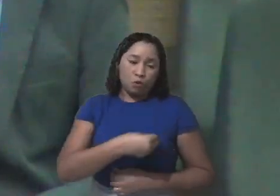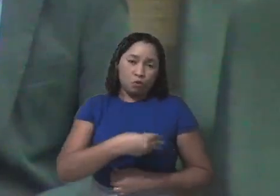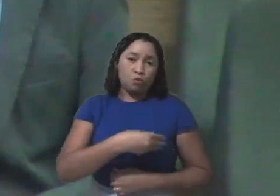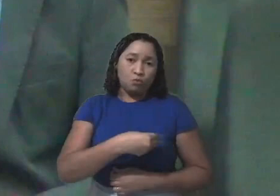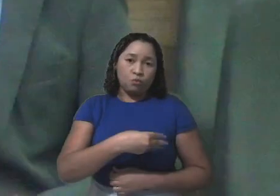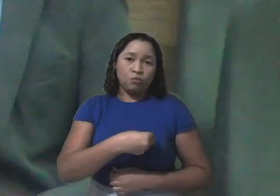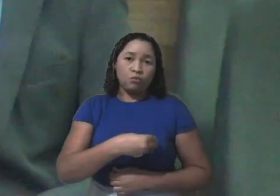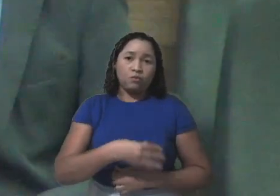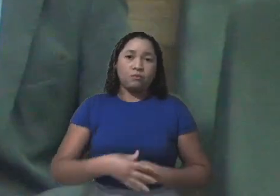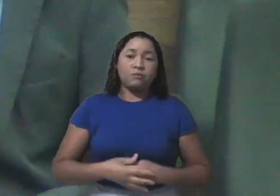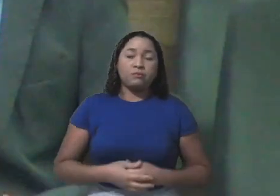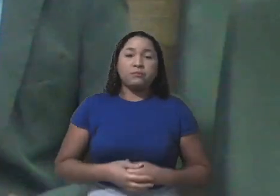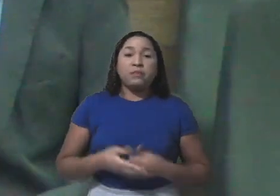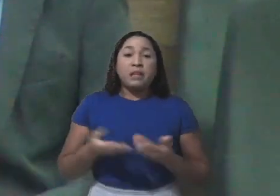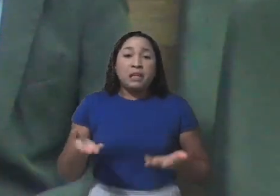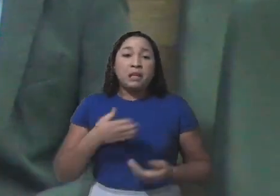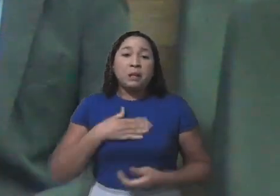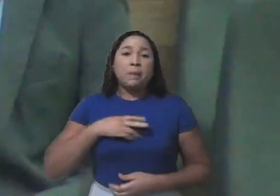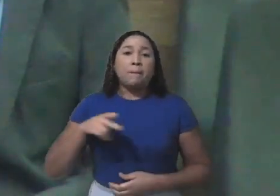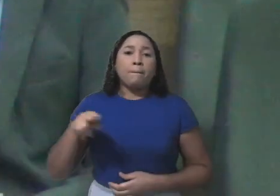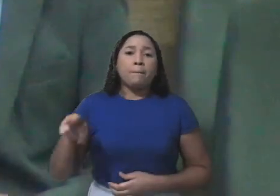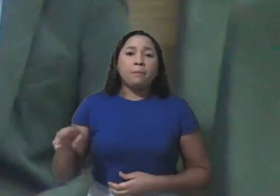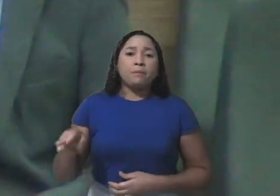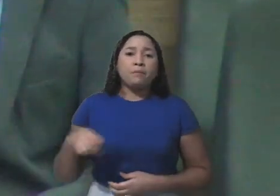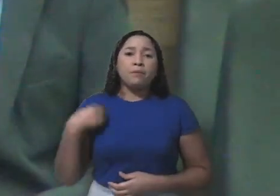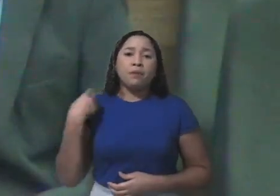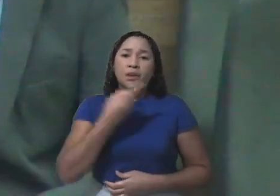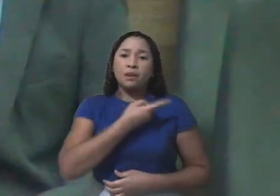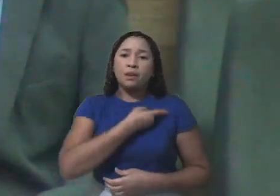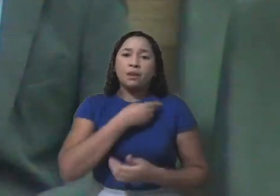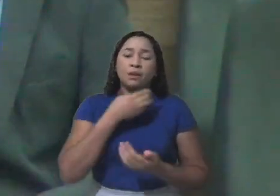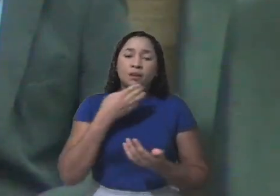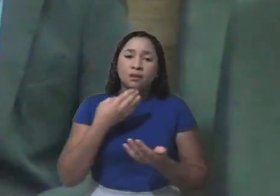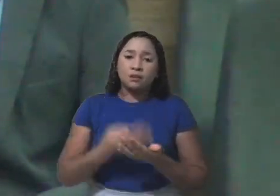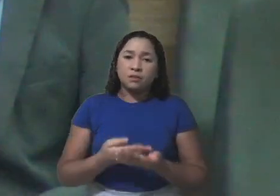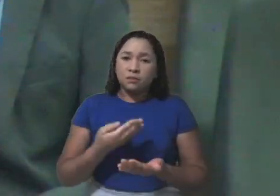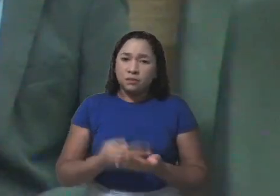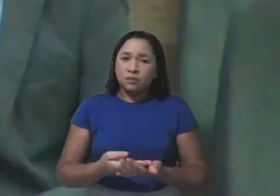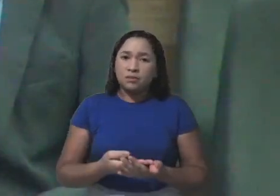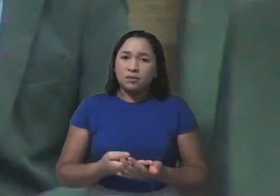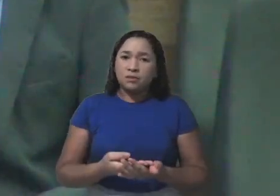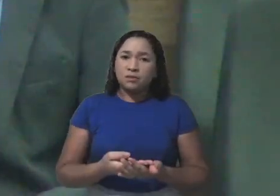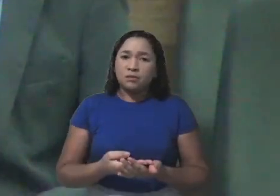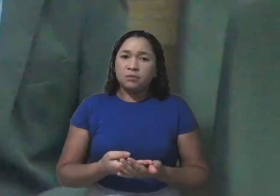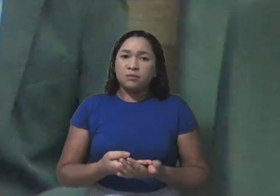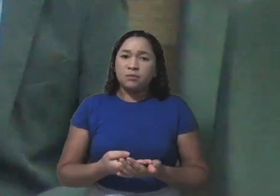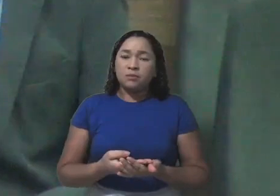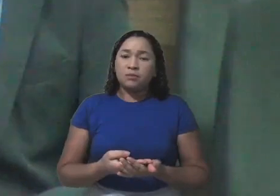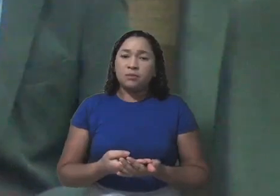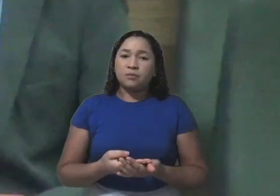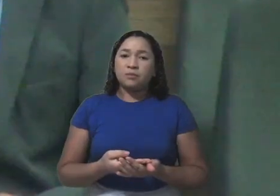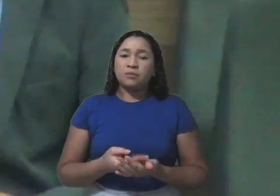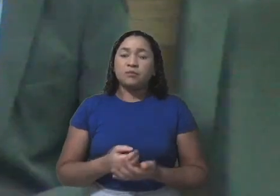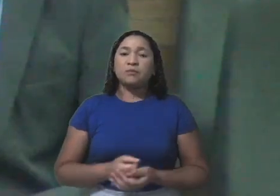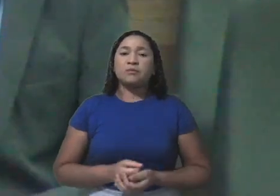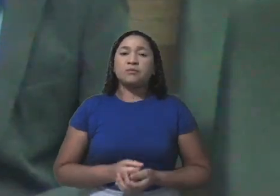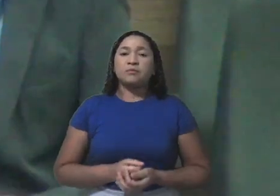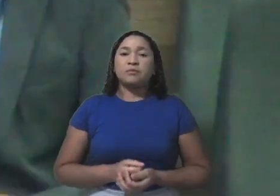Então, meus irmãos, quando nós não estamos estruturados, quando nós não